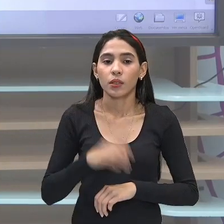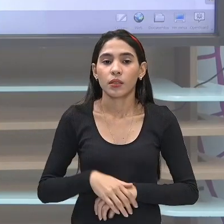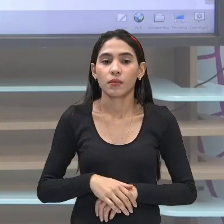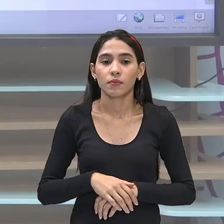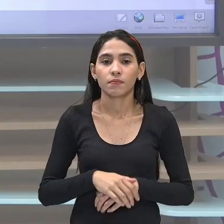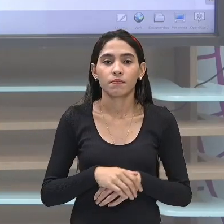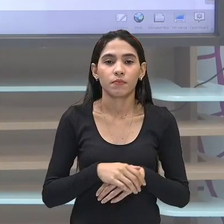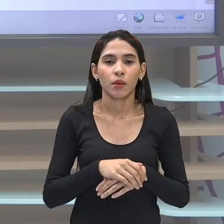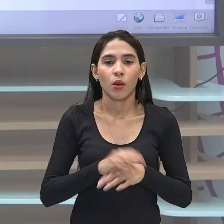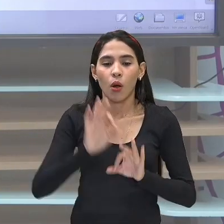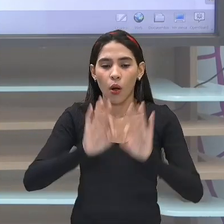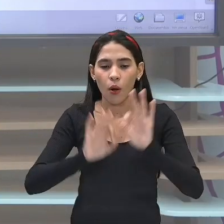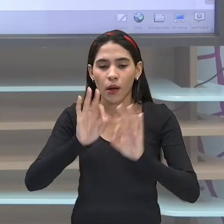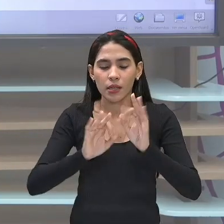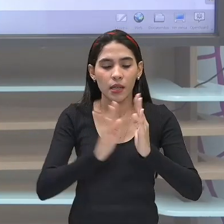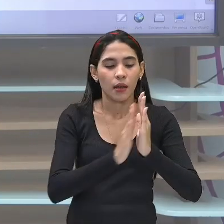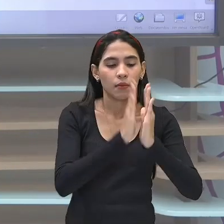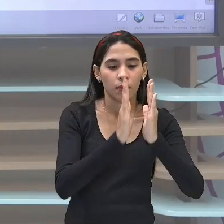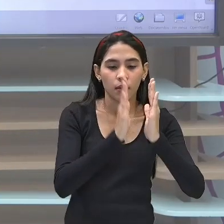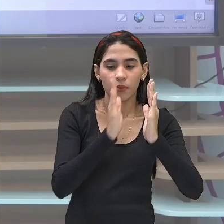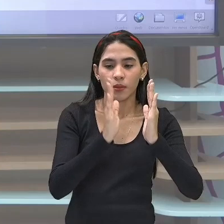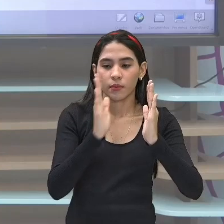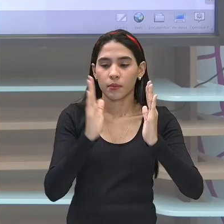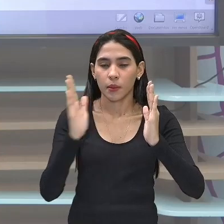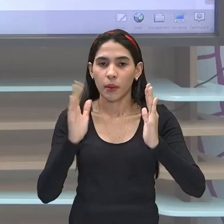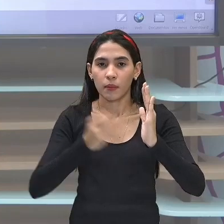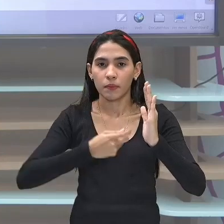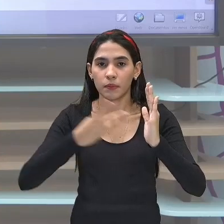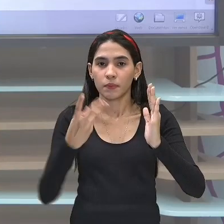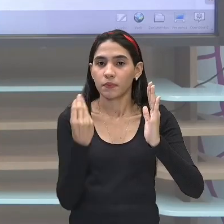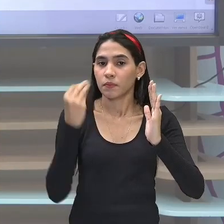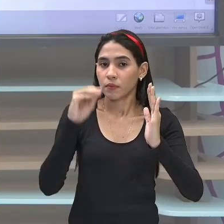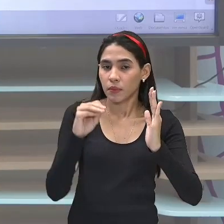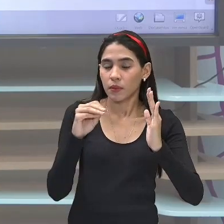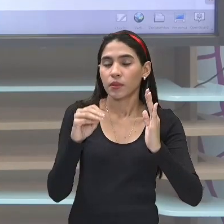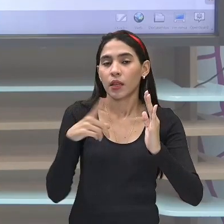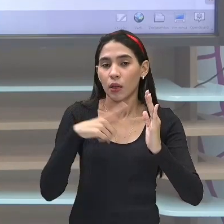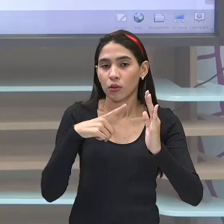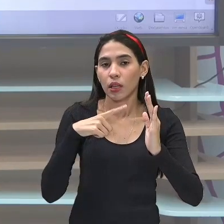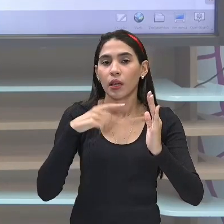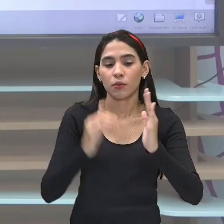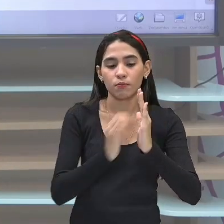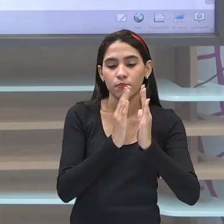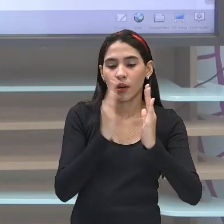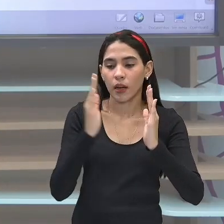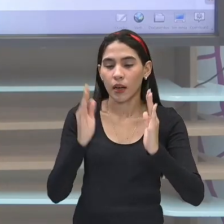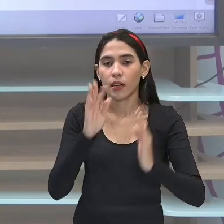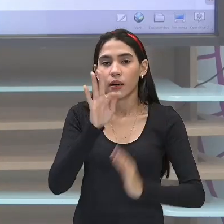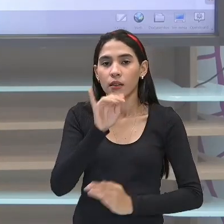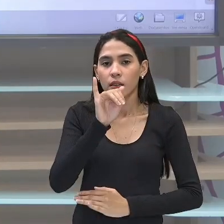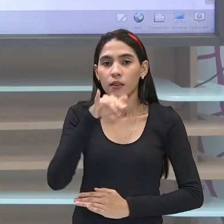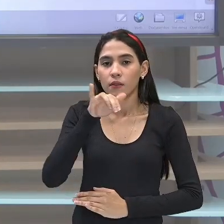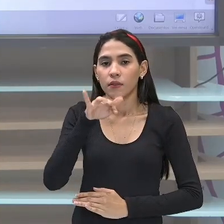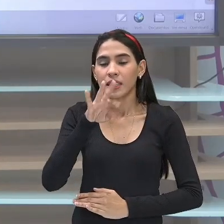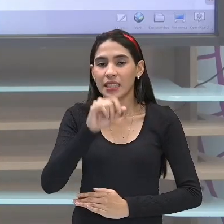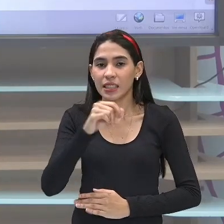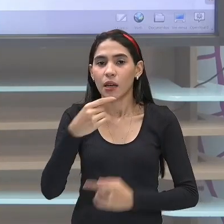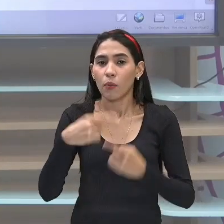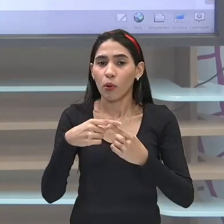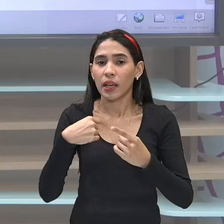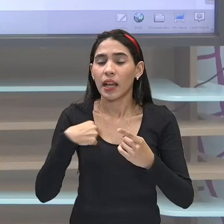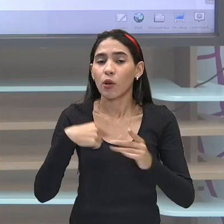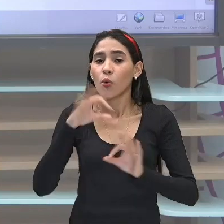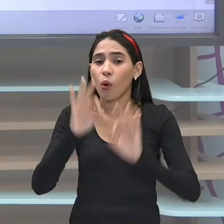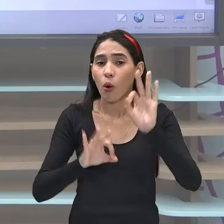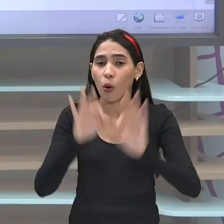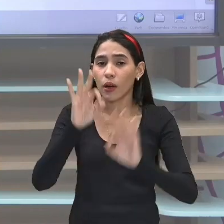essa sequência, de acordo com esse critério que foi colocado, né, eu vou ter uma sequência numérica finita, porque